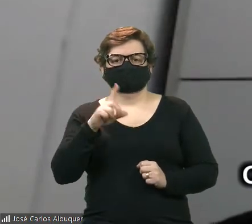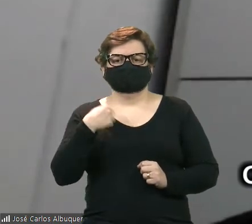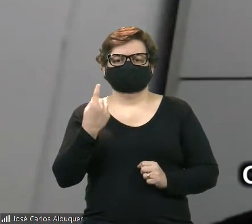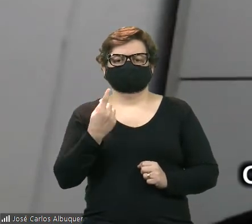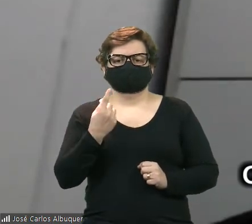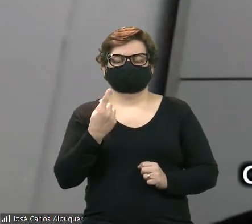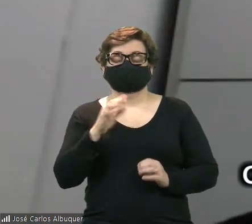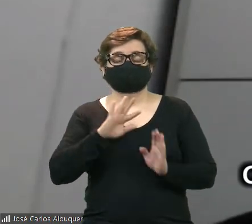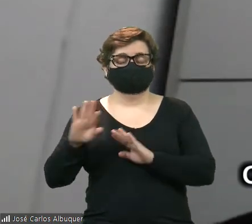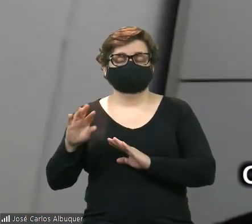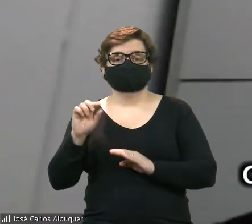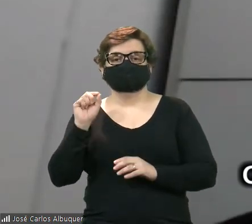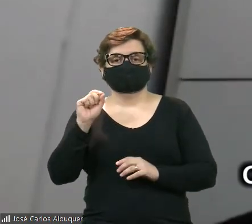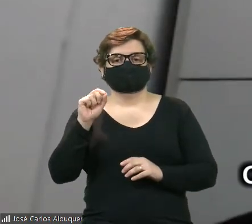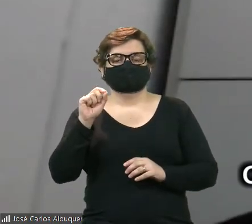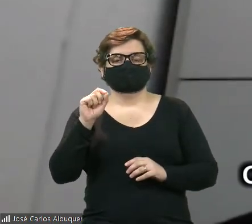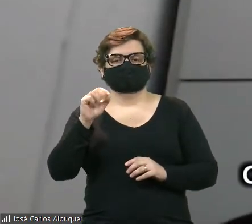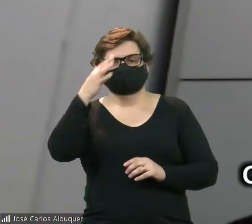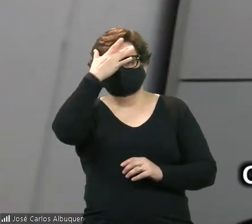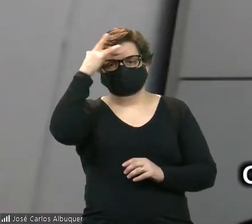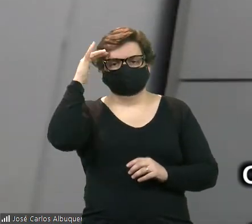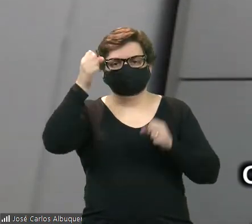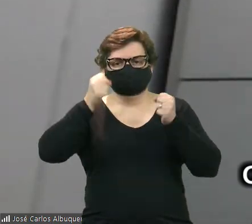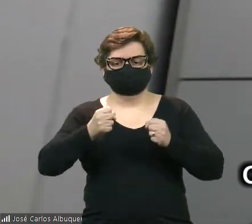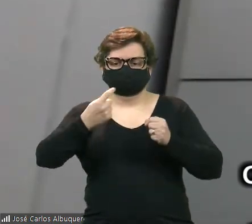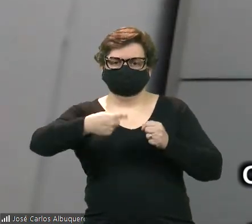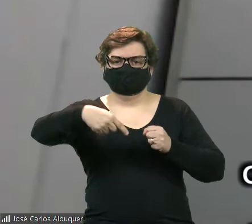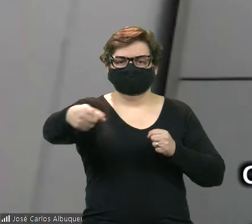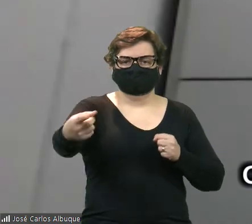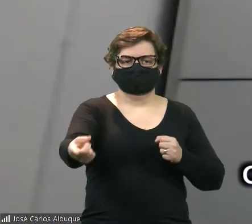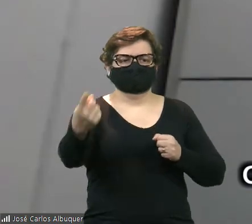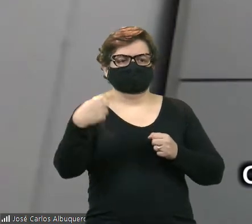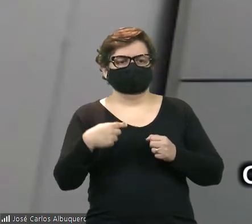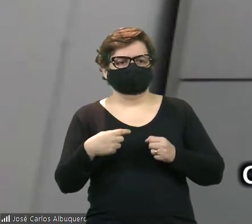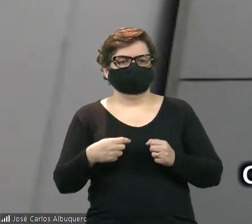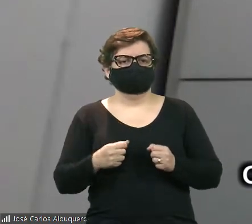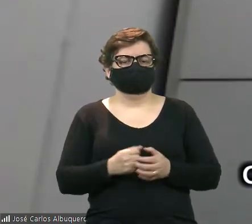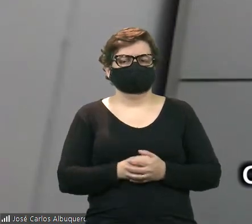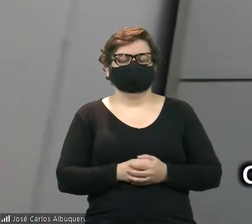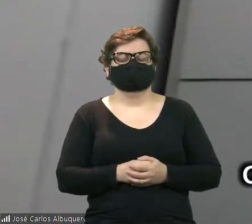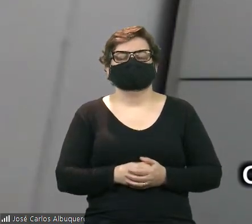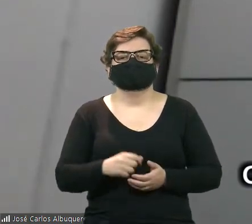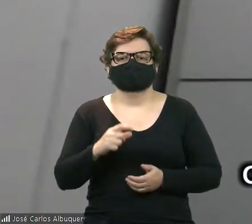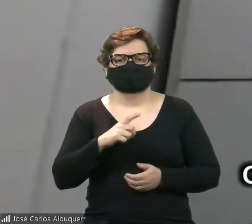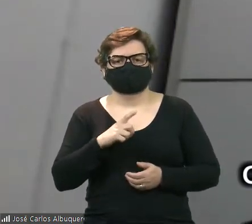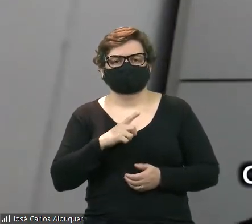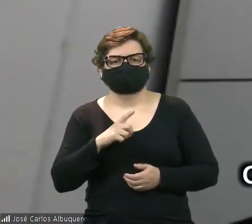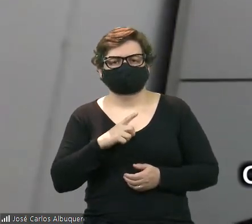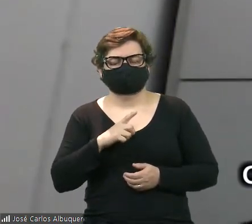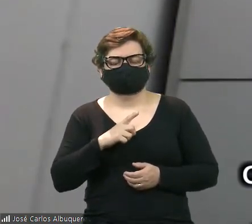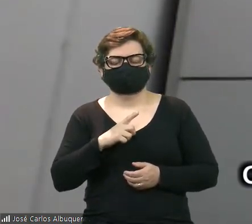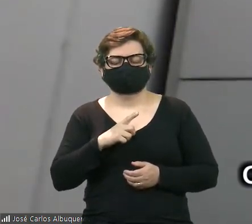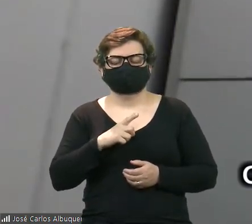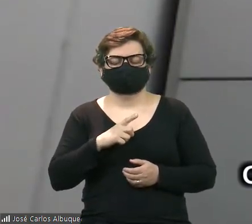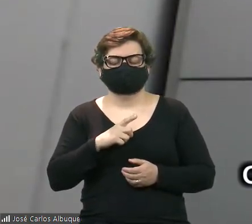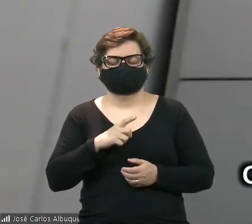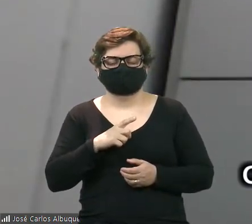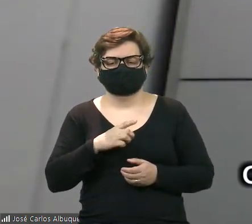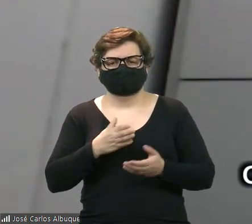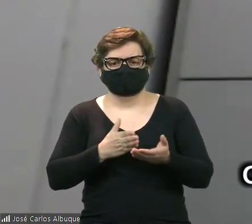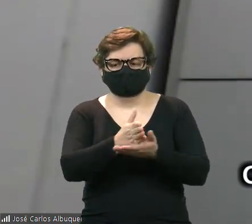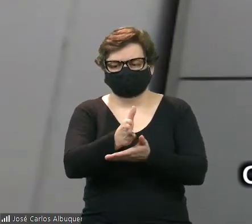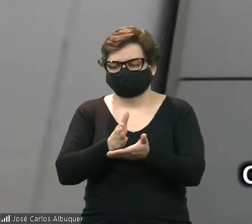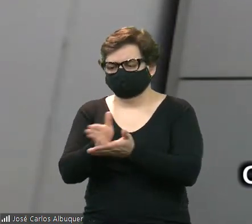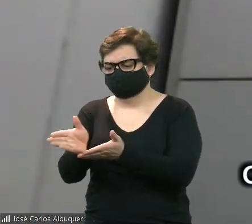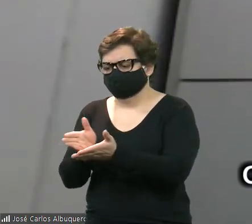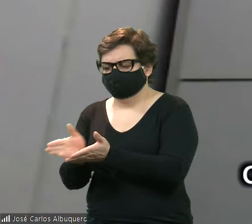as pessoas possam se locomover e possam fazer uma saída para cada região da nossa cidade. Olha, eu vou